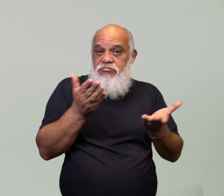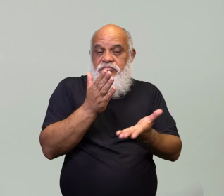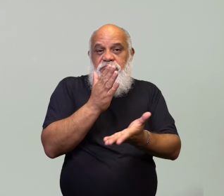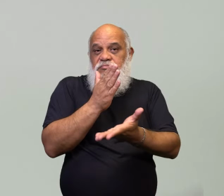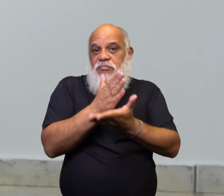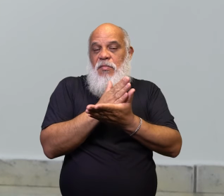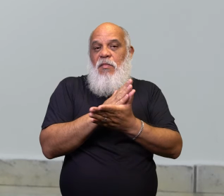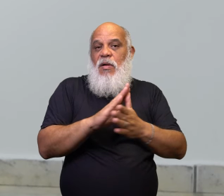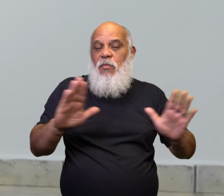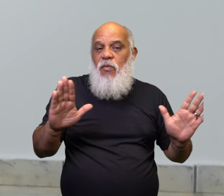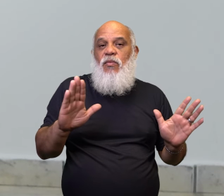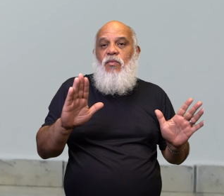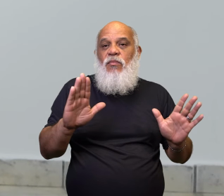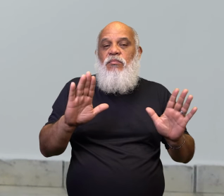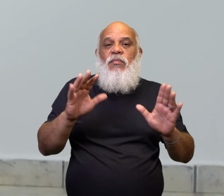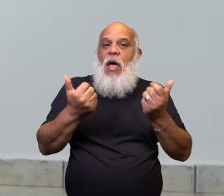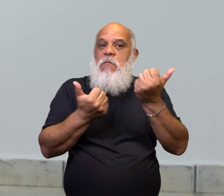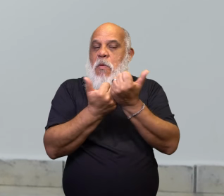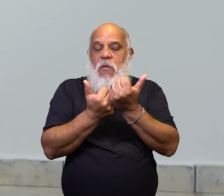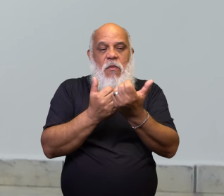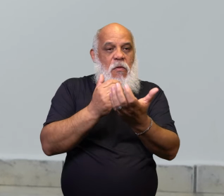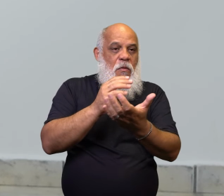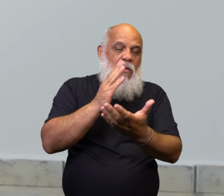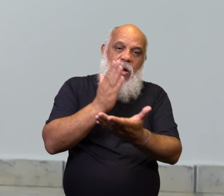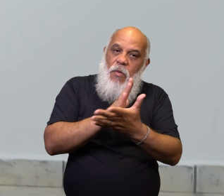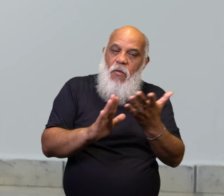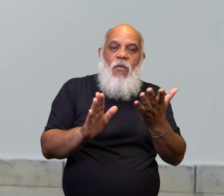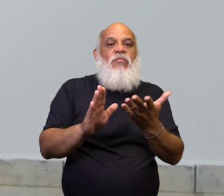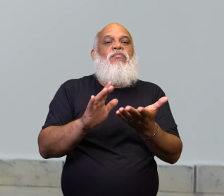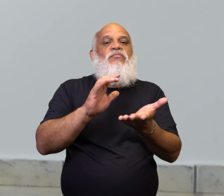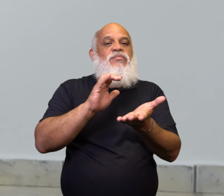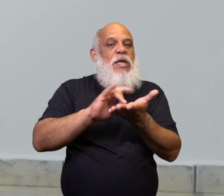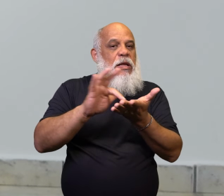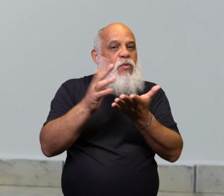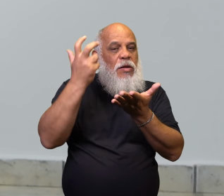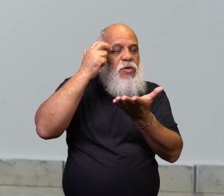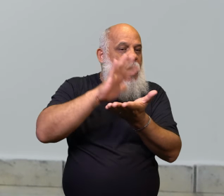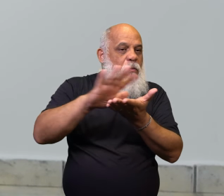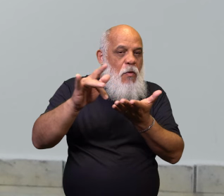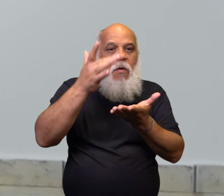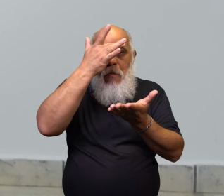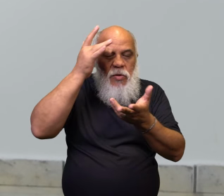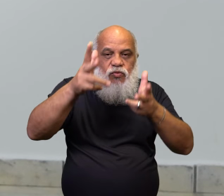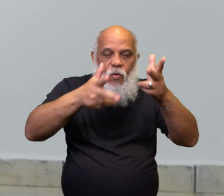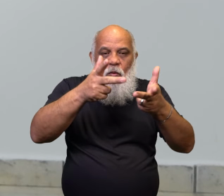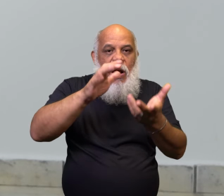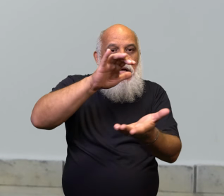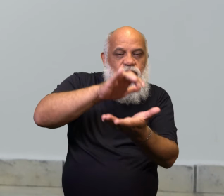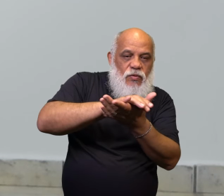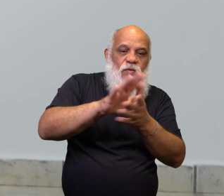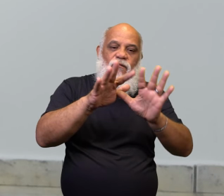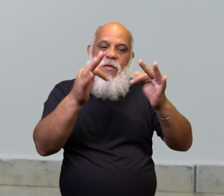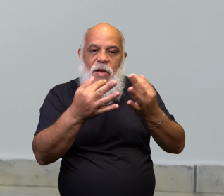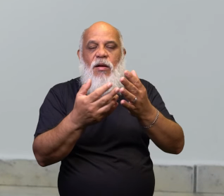ensino. Não tivemos mais apoio. A outra pessoa, assim, né? O pessoal foi no casal, foi criando as suas famílias, criando a